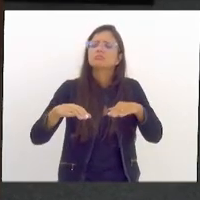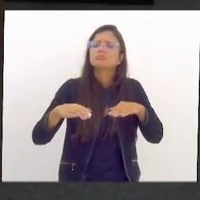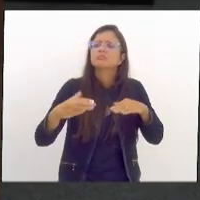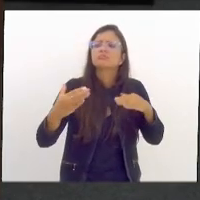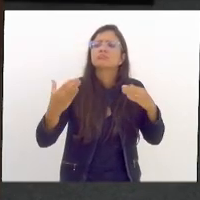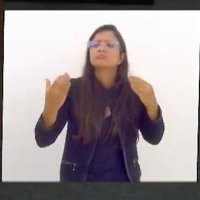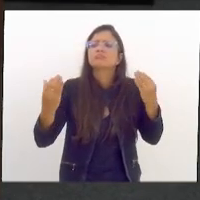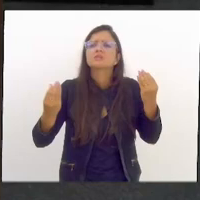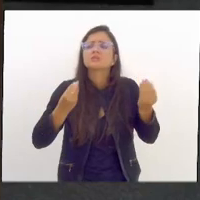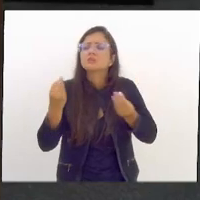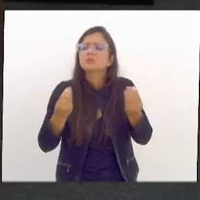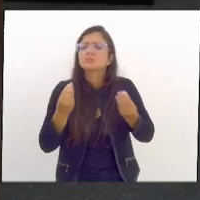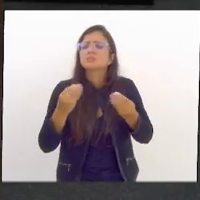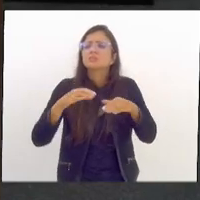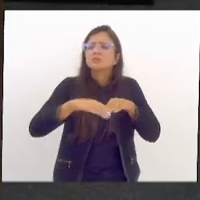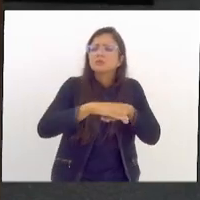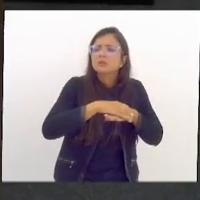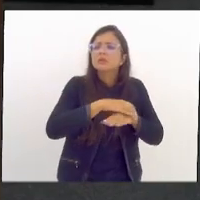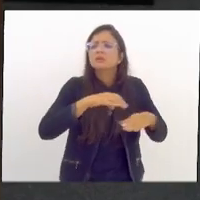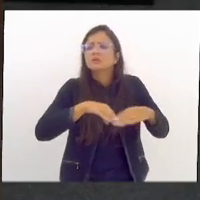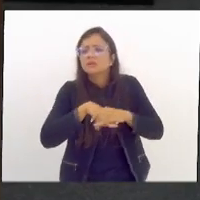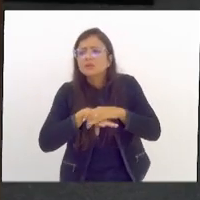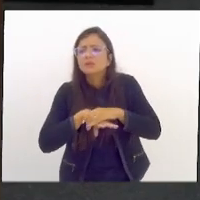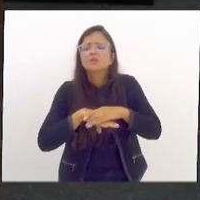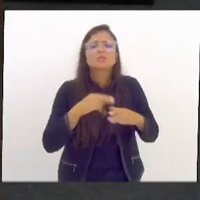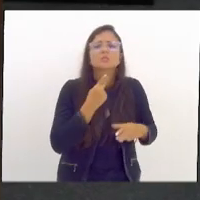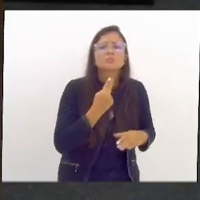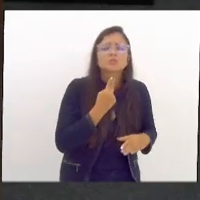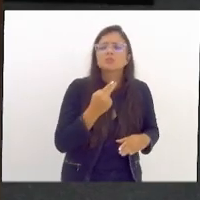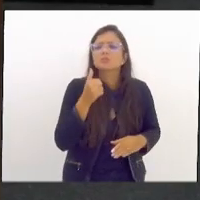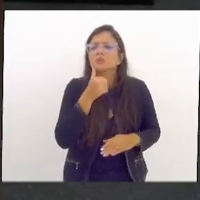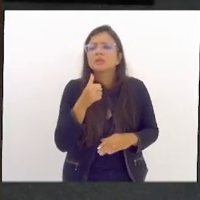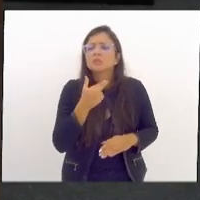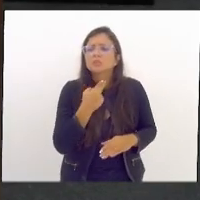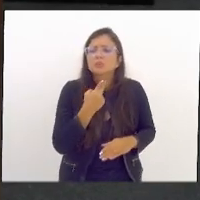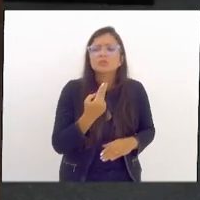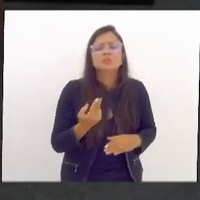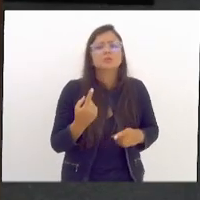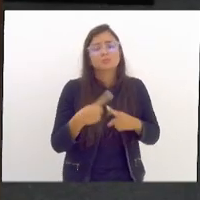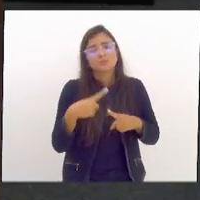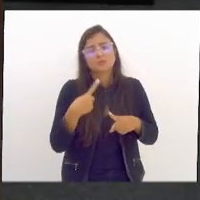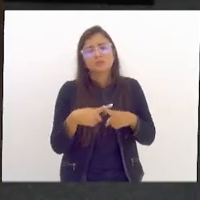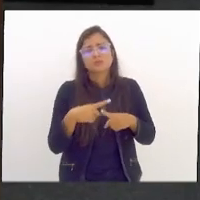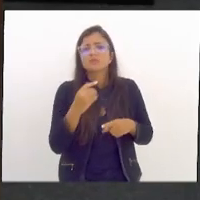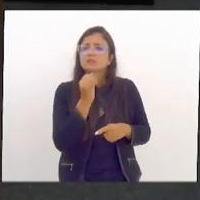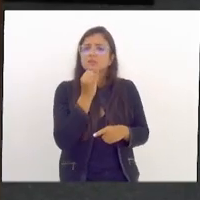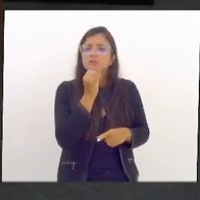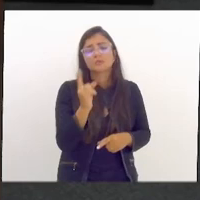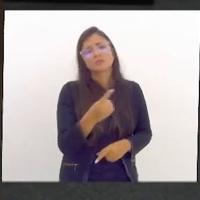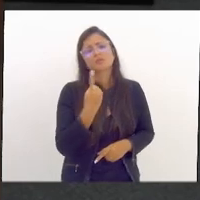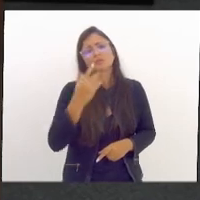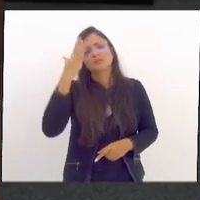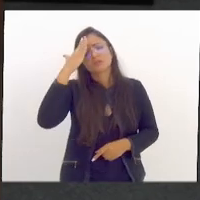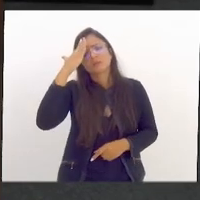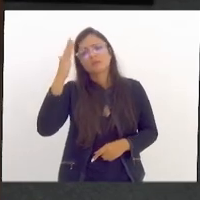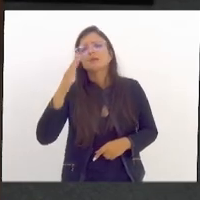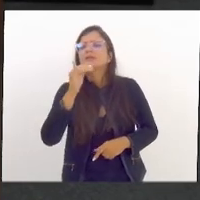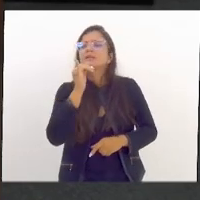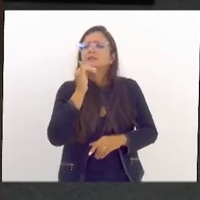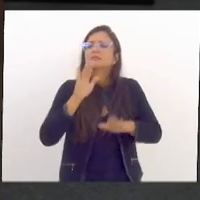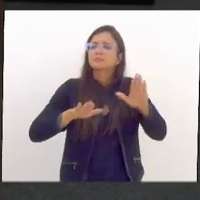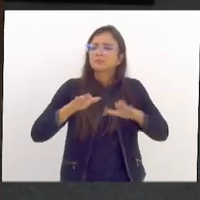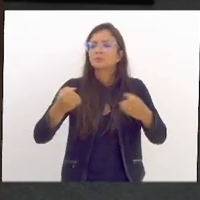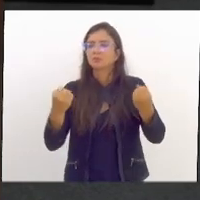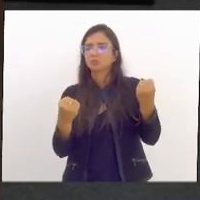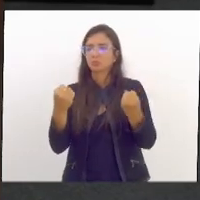realmente não pode ser usado pelas mulheres. A gente sabe que não pode dirigir